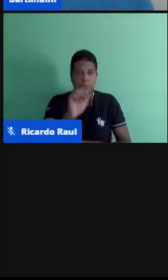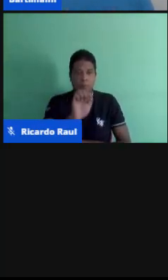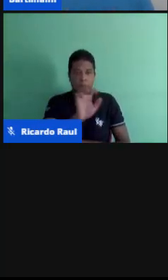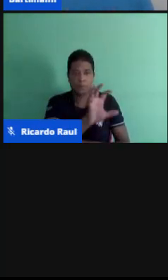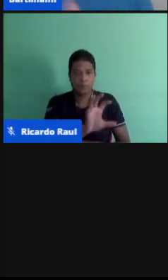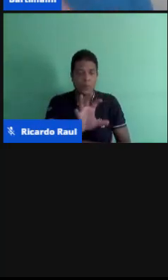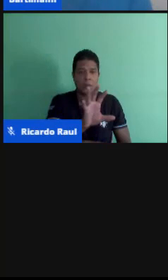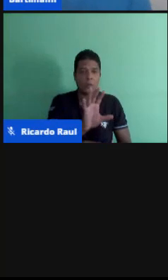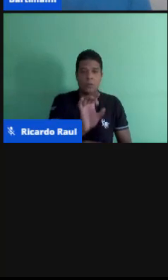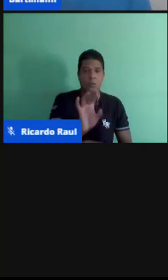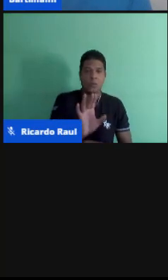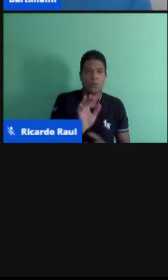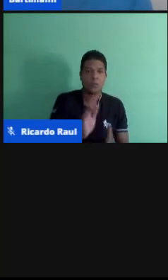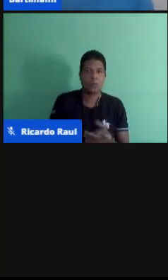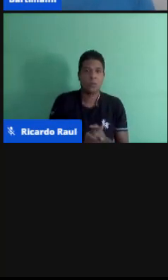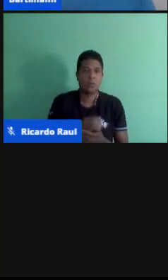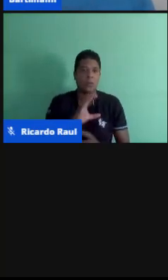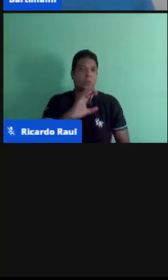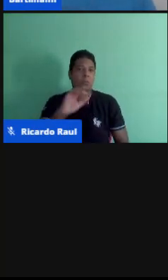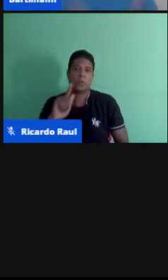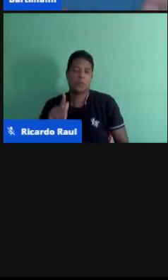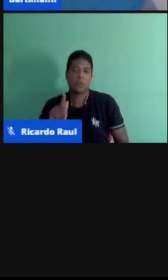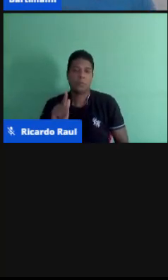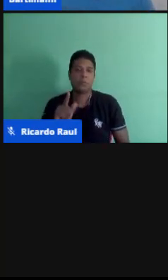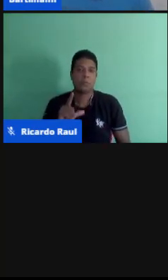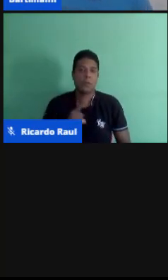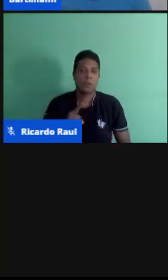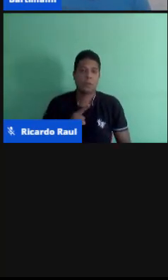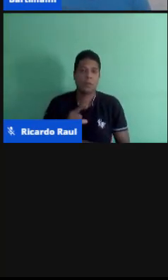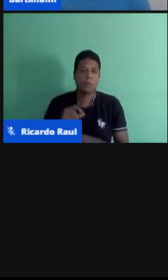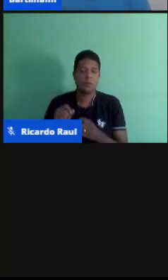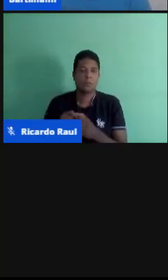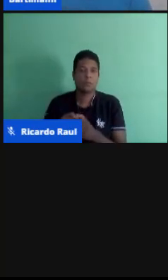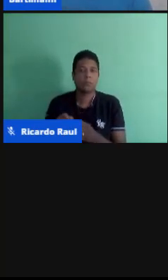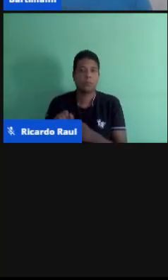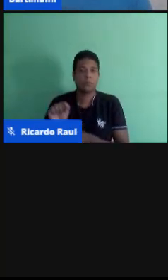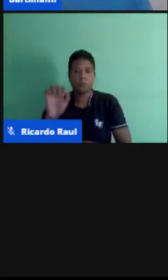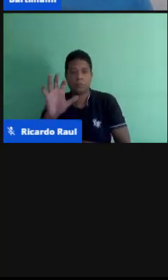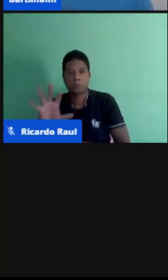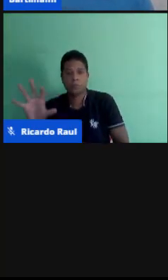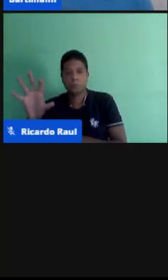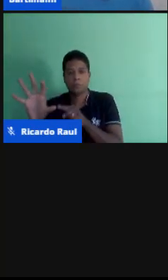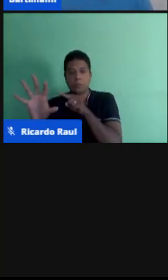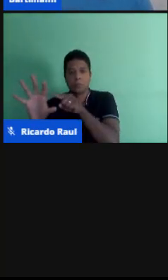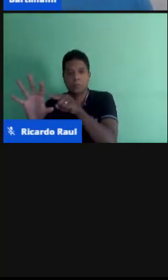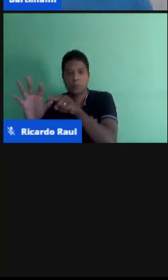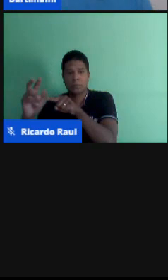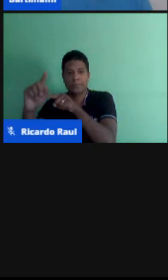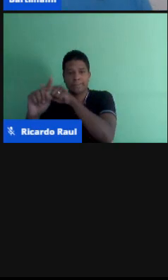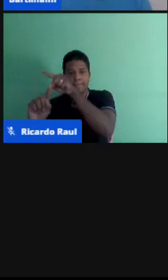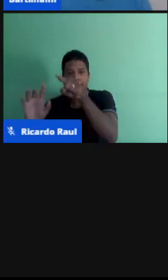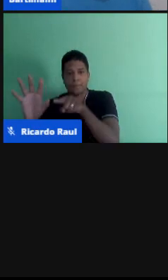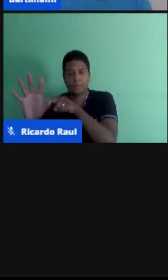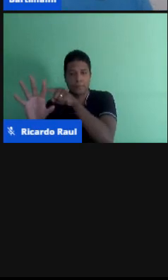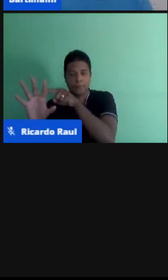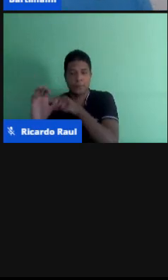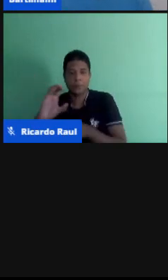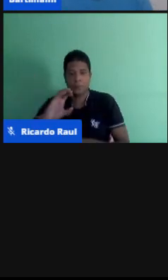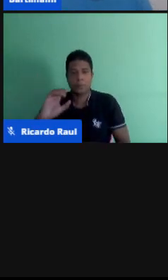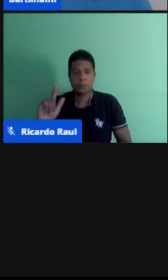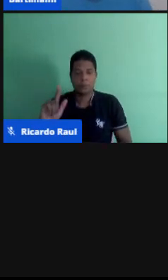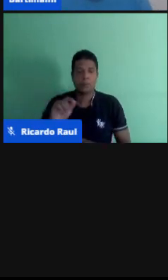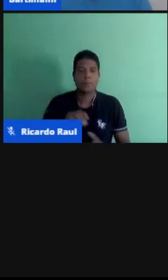dizer, não, eu quero saber como está a Covid só em Campo Grande. Então, ele vai espacializar isso seguindo o recorte territorial de Campo